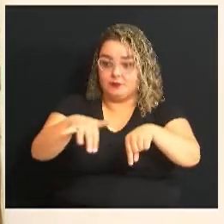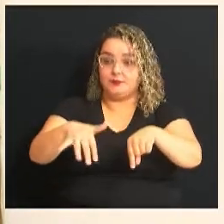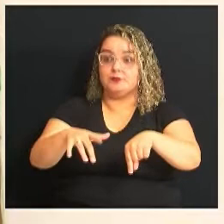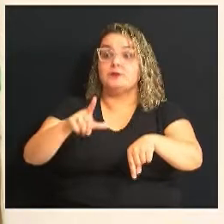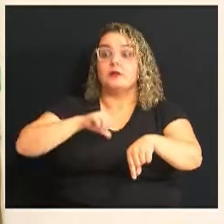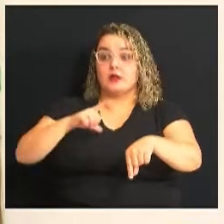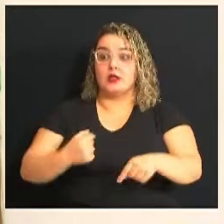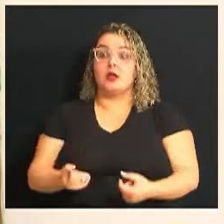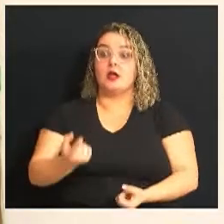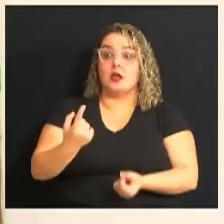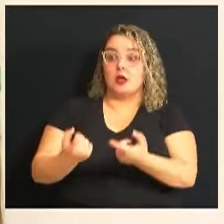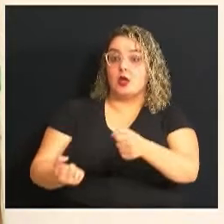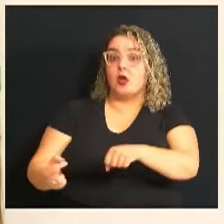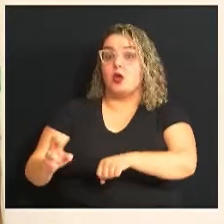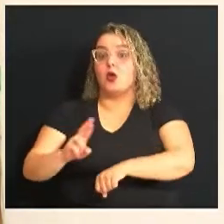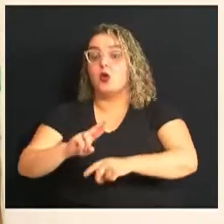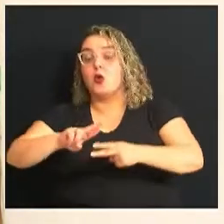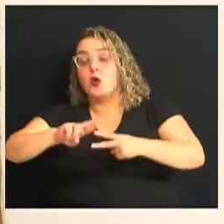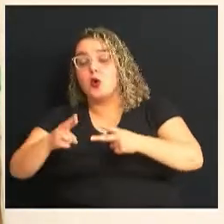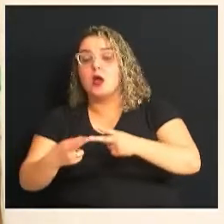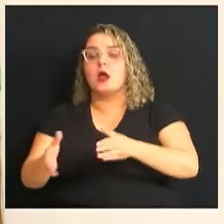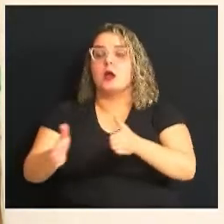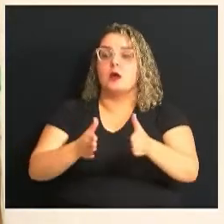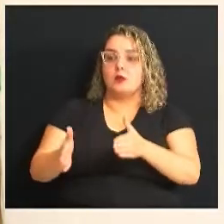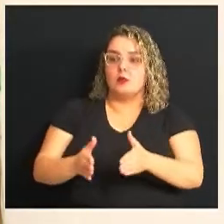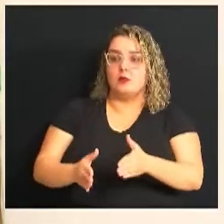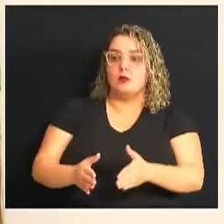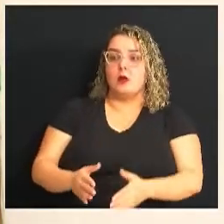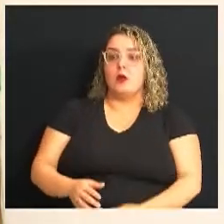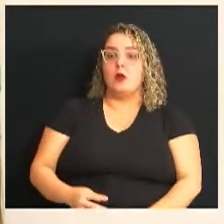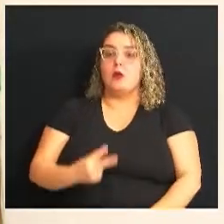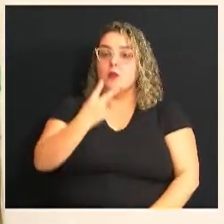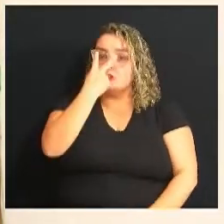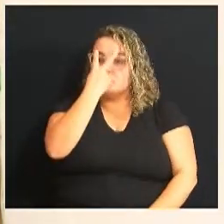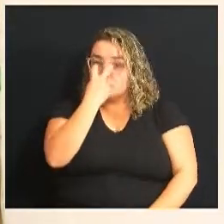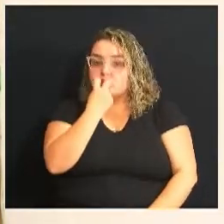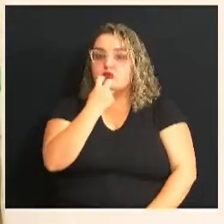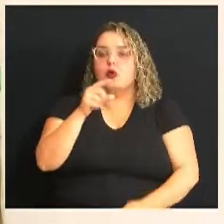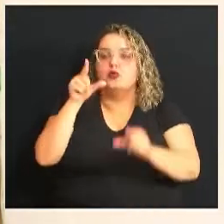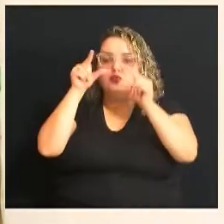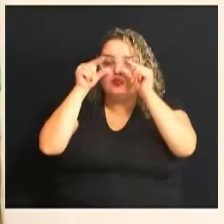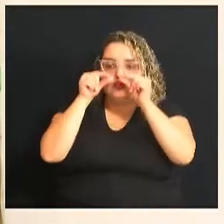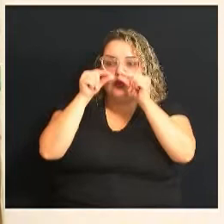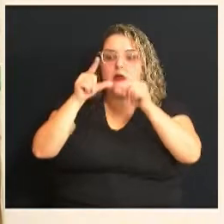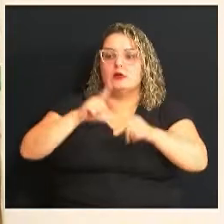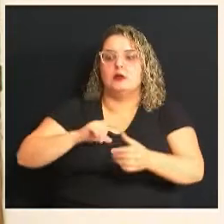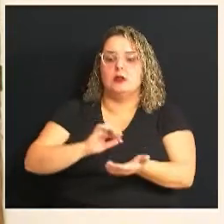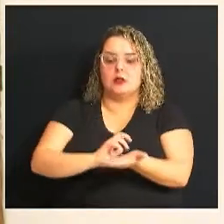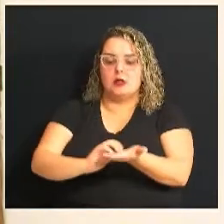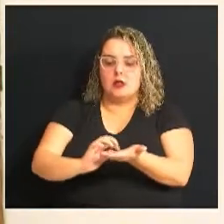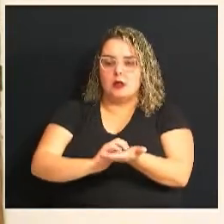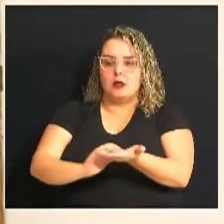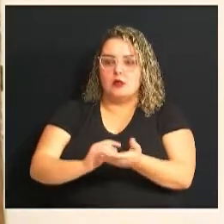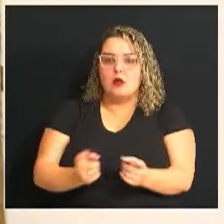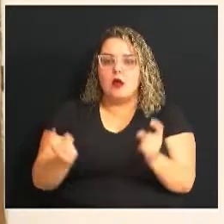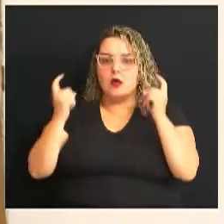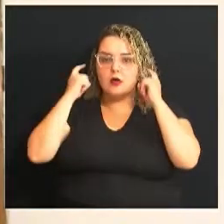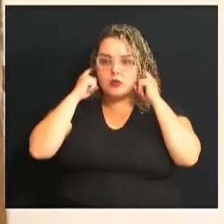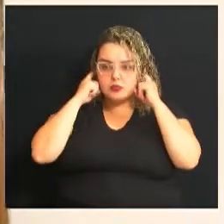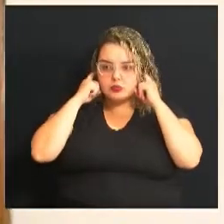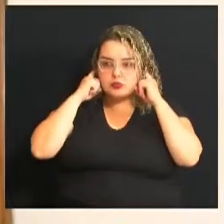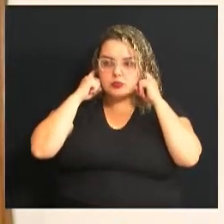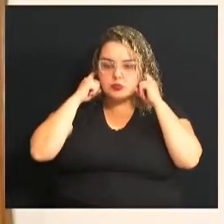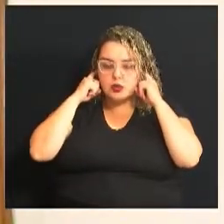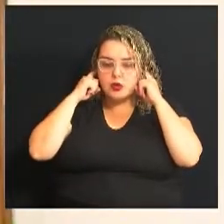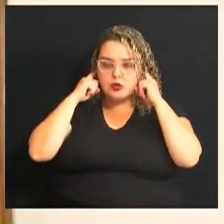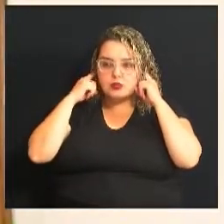alguns recursos de acessibilidade. Para os deficientes visuais, vai haver sistema Braille e fones de ouvido com sinais sonoros,